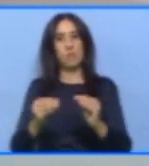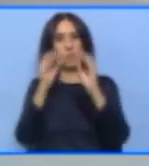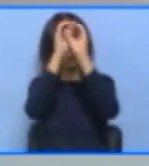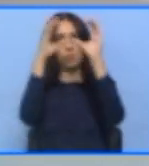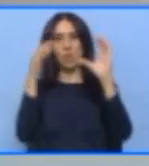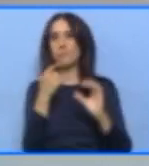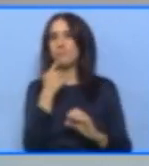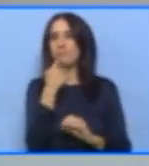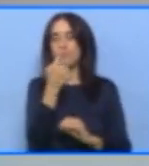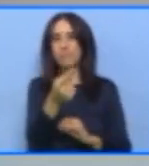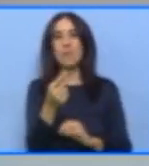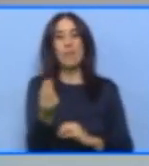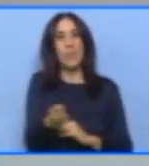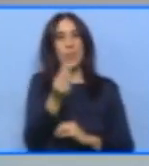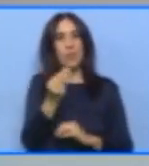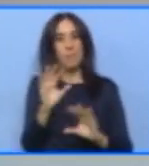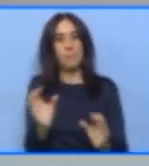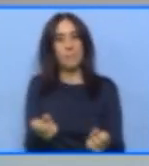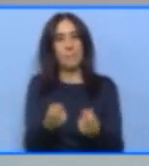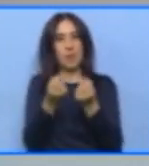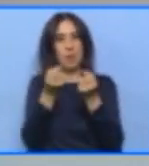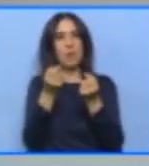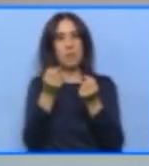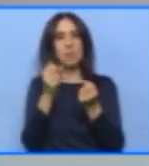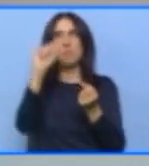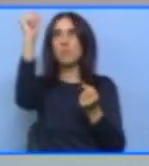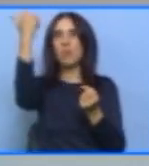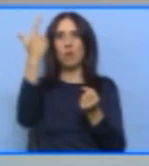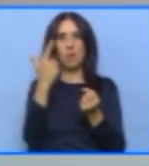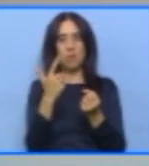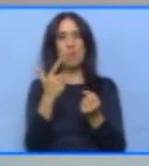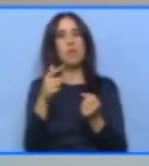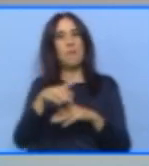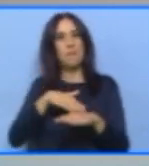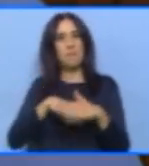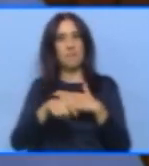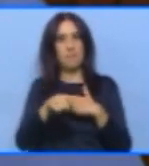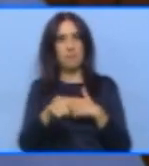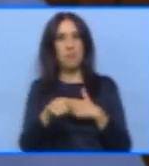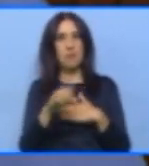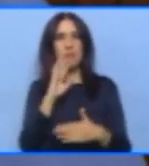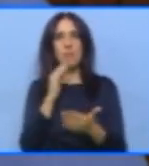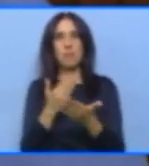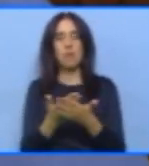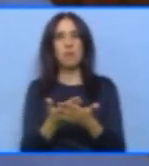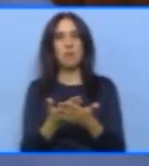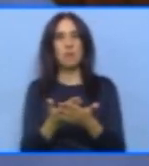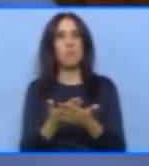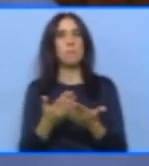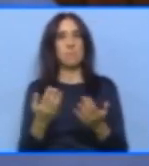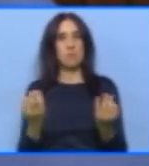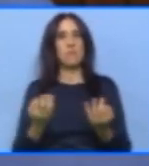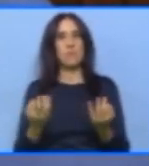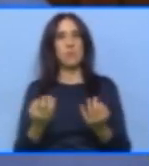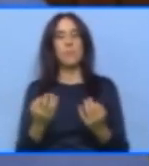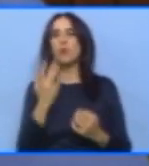Visionário, ao pegar numa criança que levanta em direção ao sol, gesto que lhe valeu a